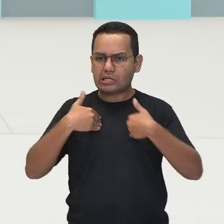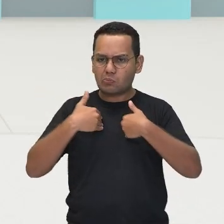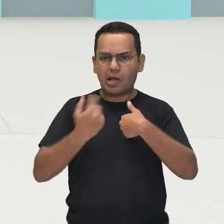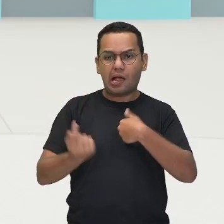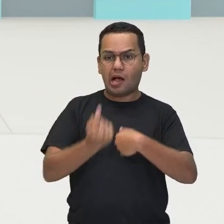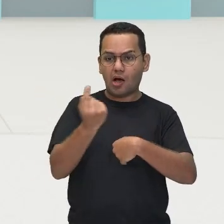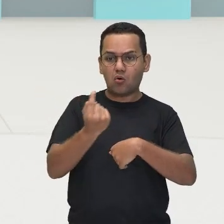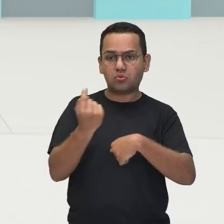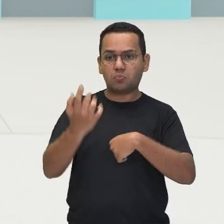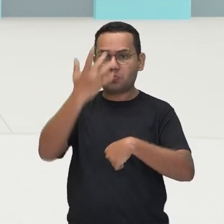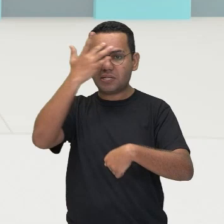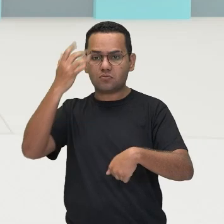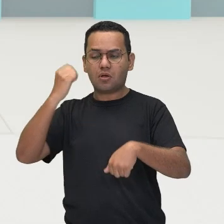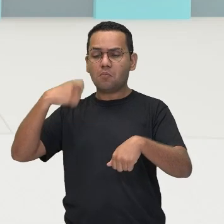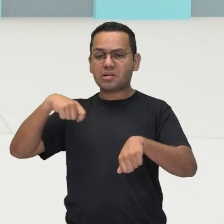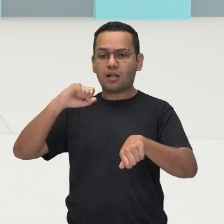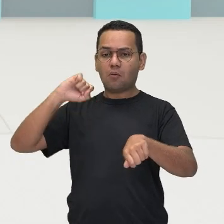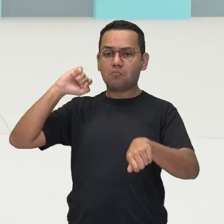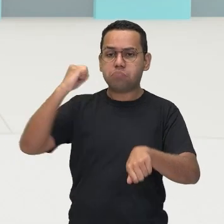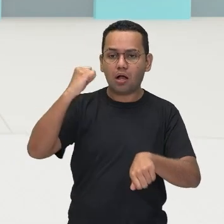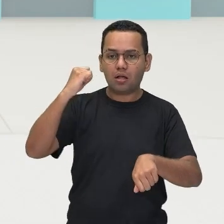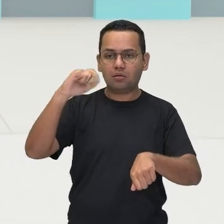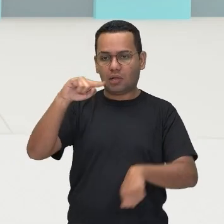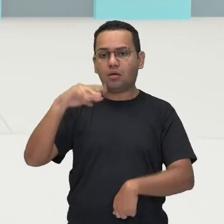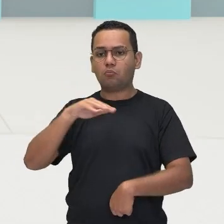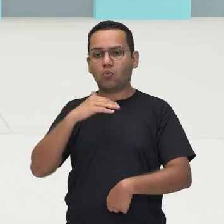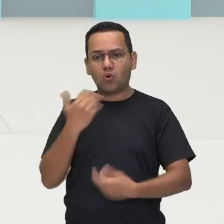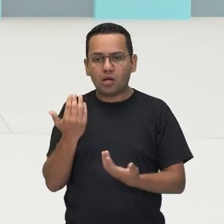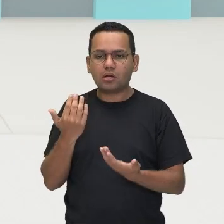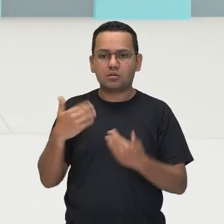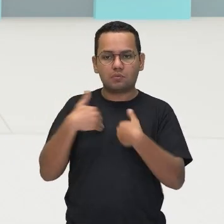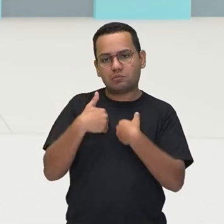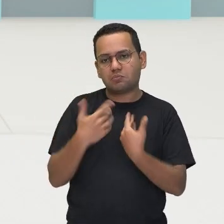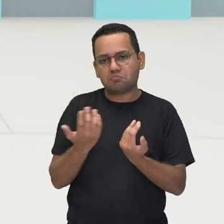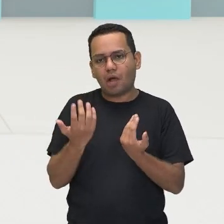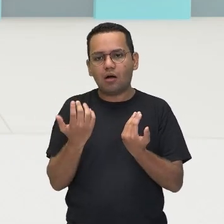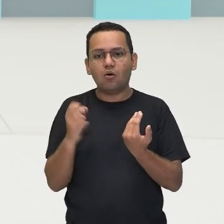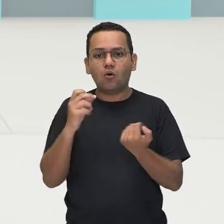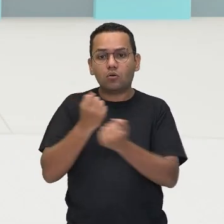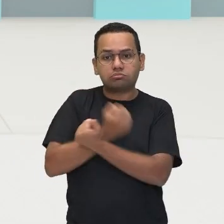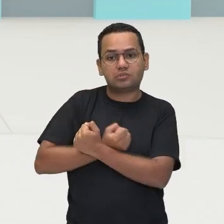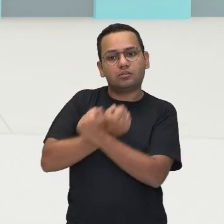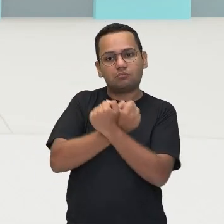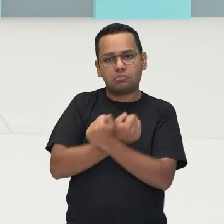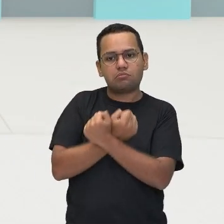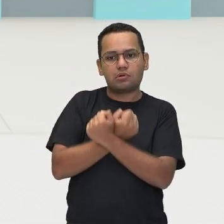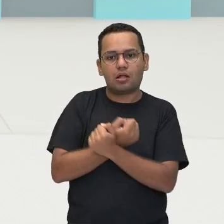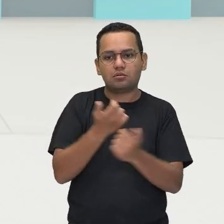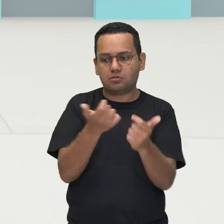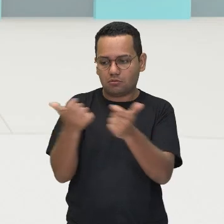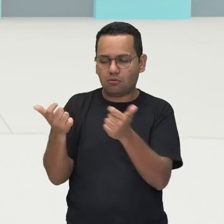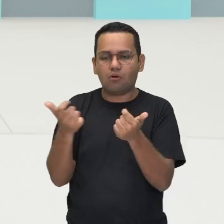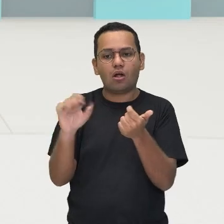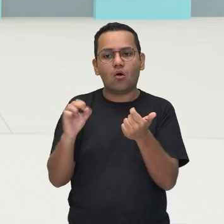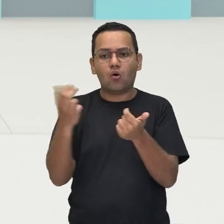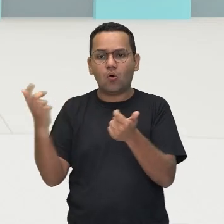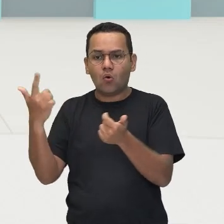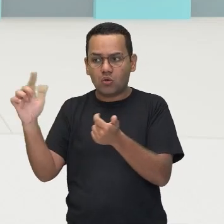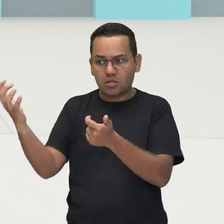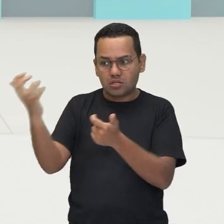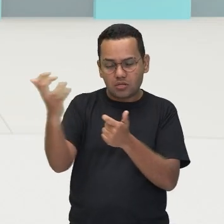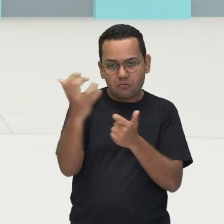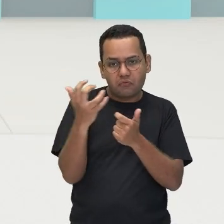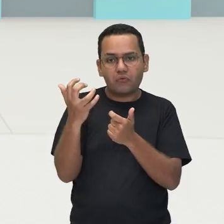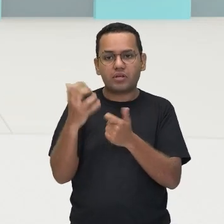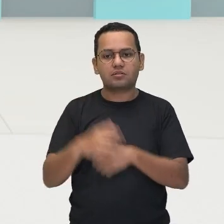alimento e defender a sua vida né de ataqu de animais e o seu território de outras pessoas então aqui a